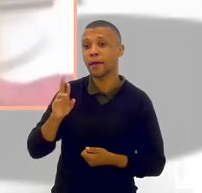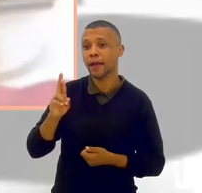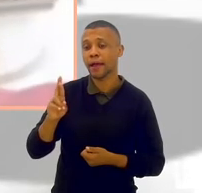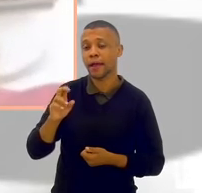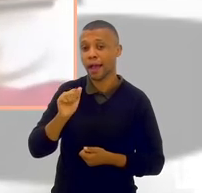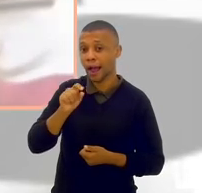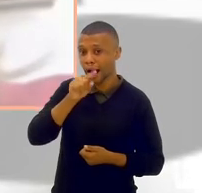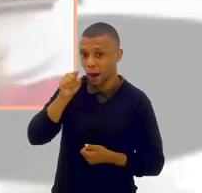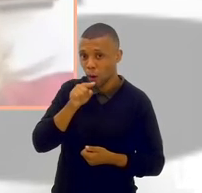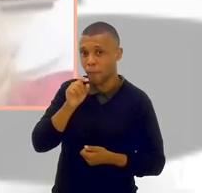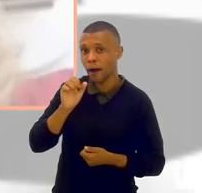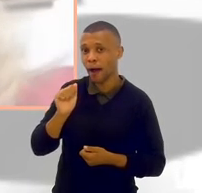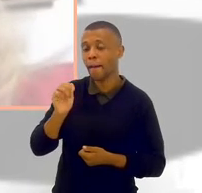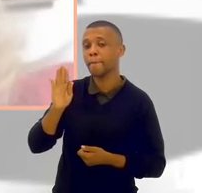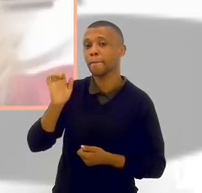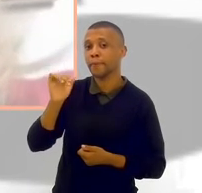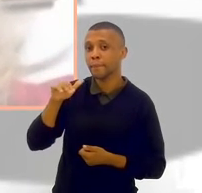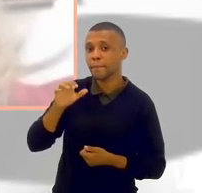arroba